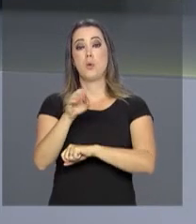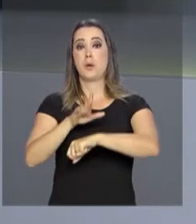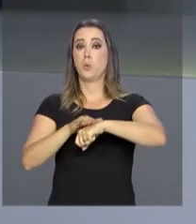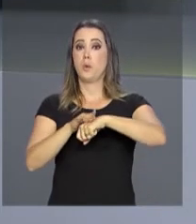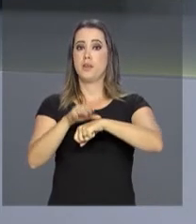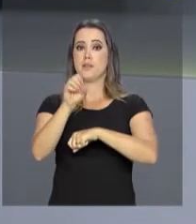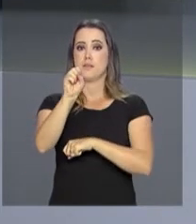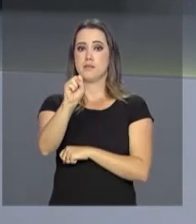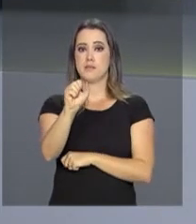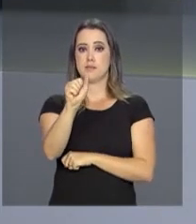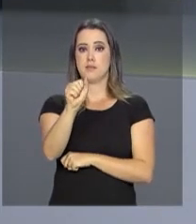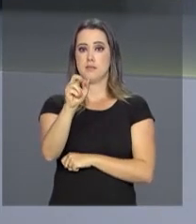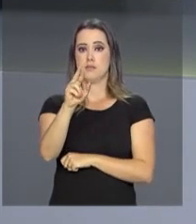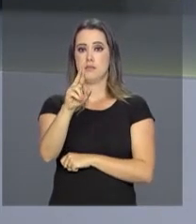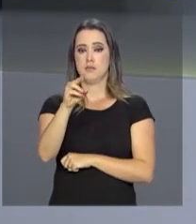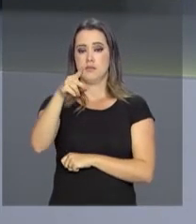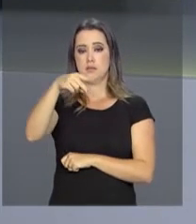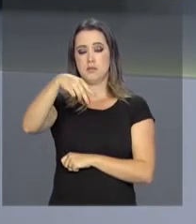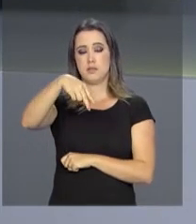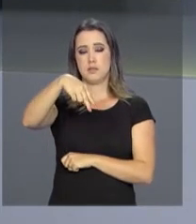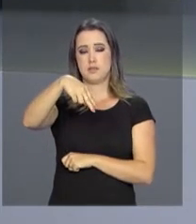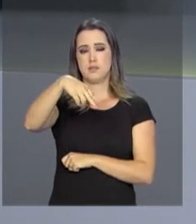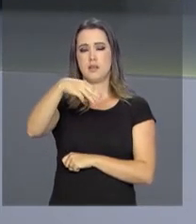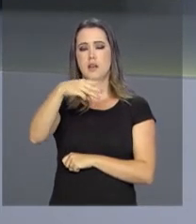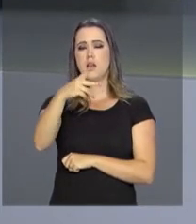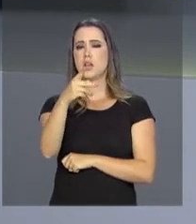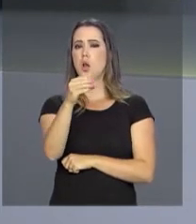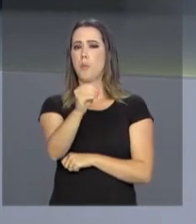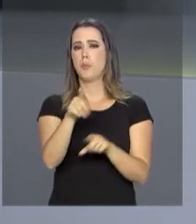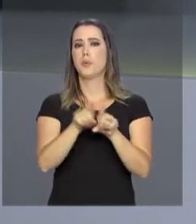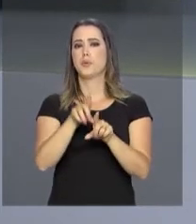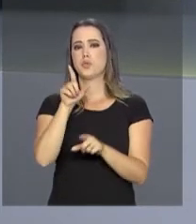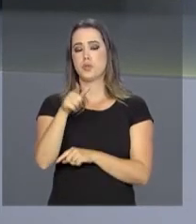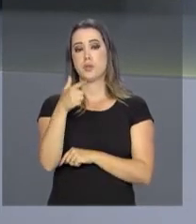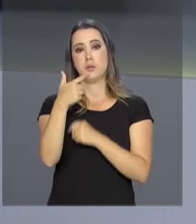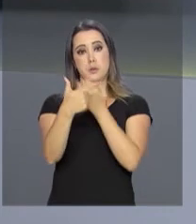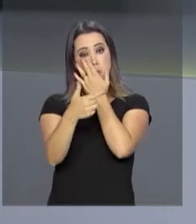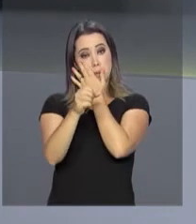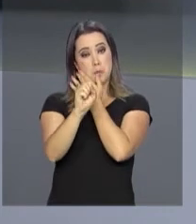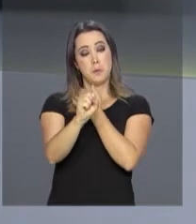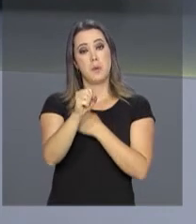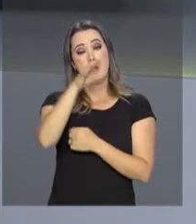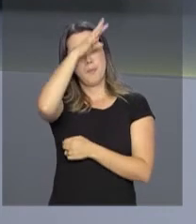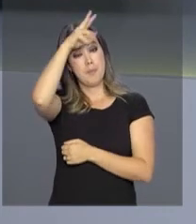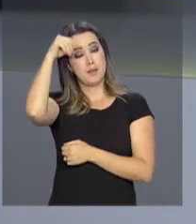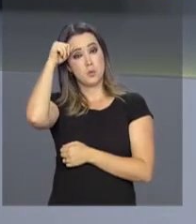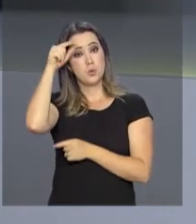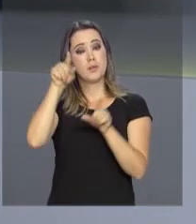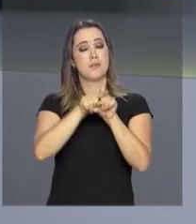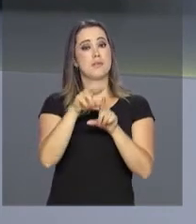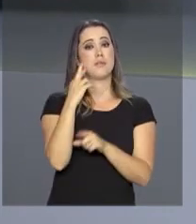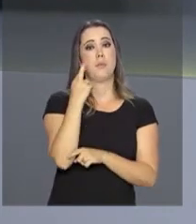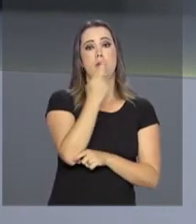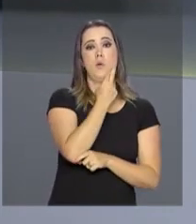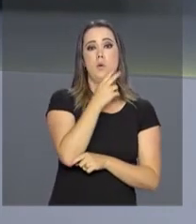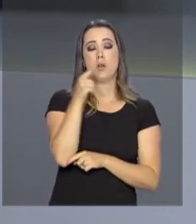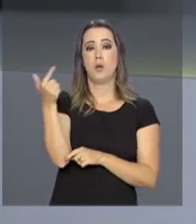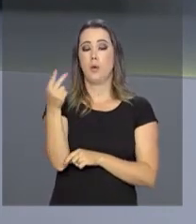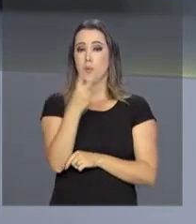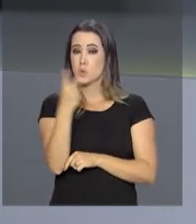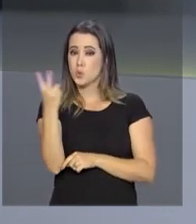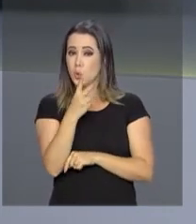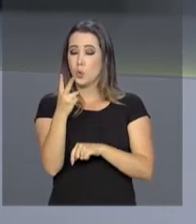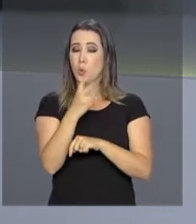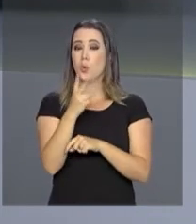confirmados 742 casos da doença no Amazonas e 280 em Roraima. Os dois